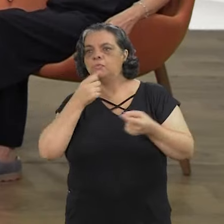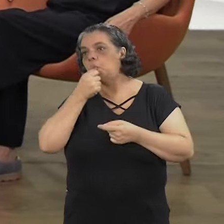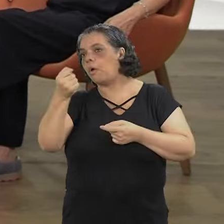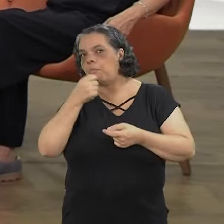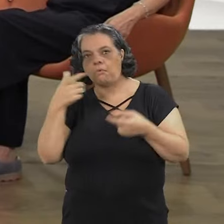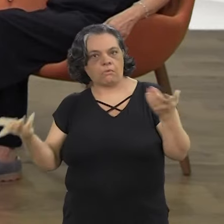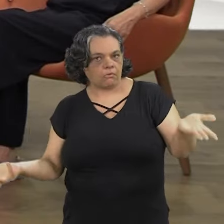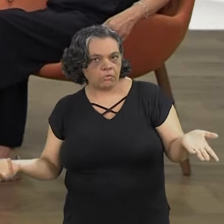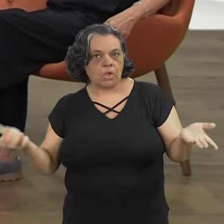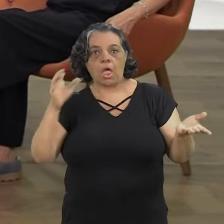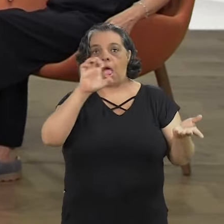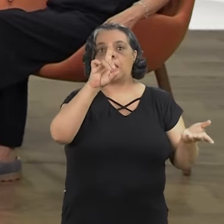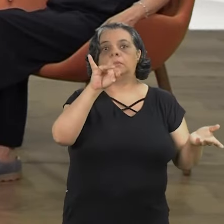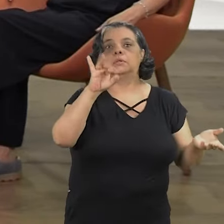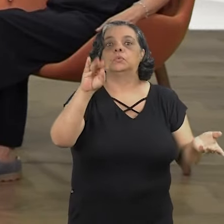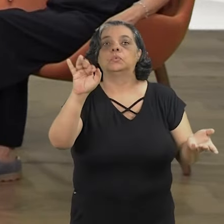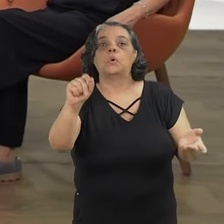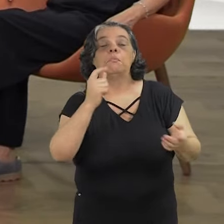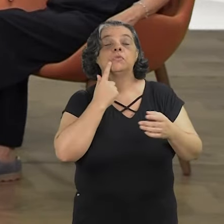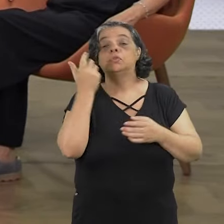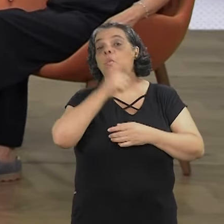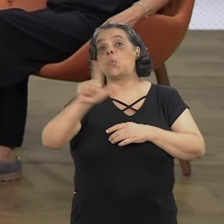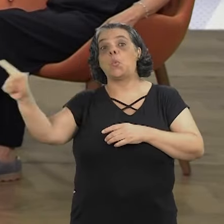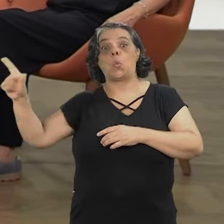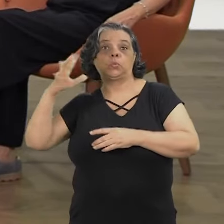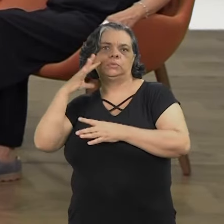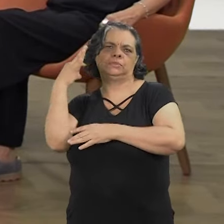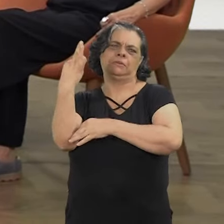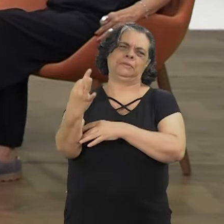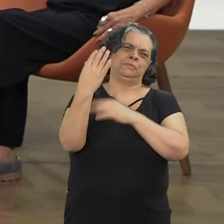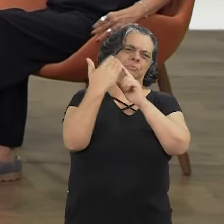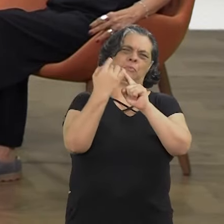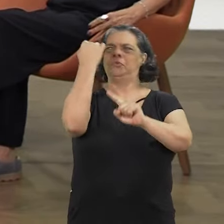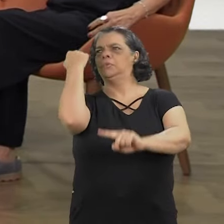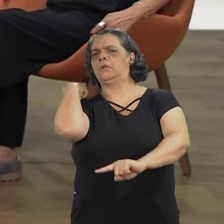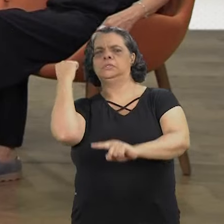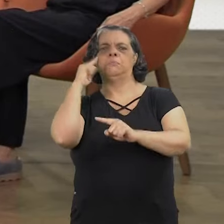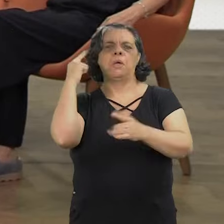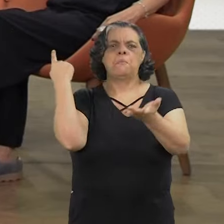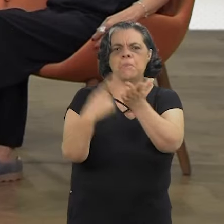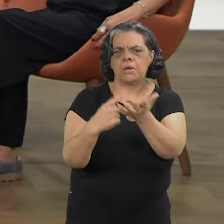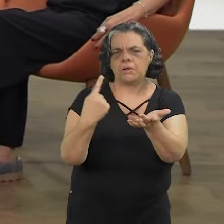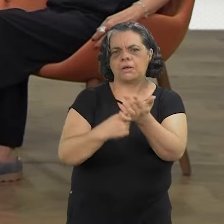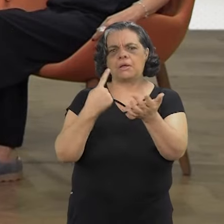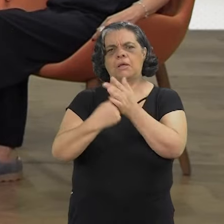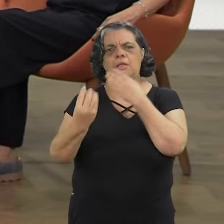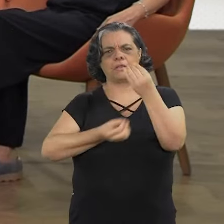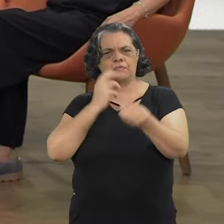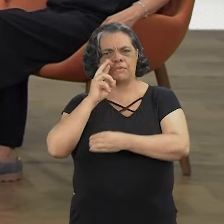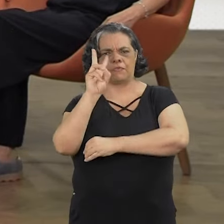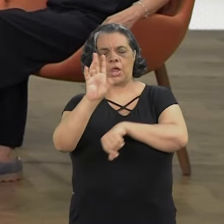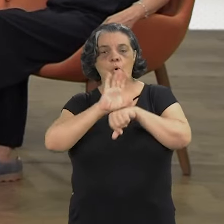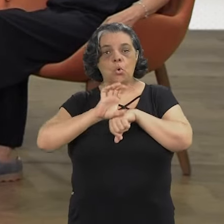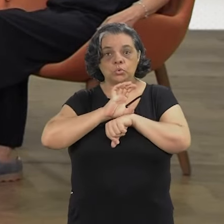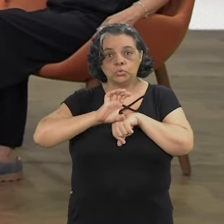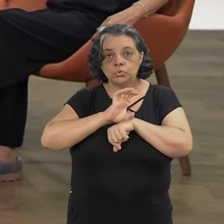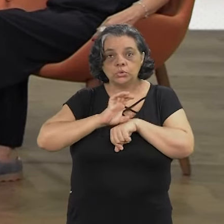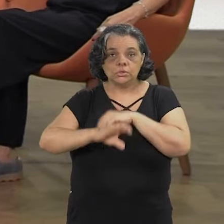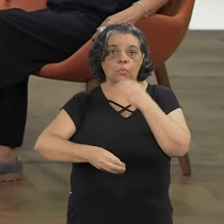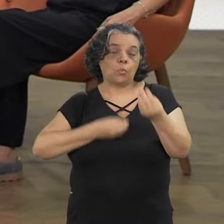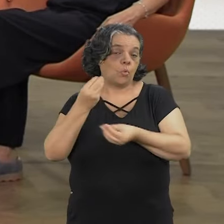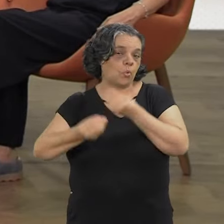repórter o editor mas que tem outros interesses por trás quando a gente pega esses exemplos que Martin trouxe e a gente olha pra constituição